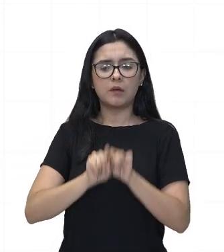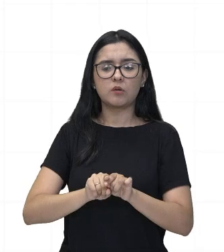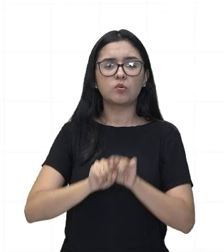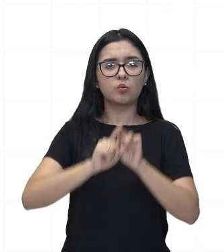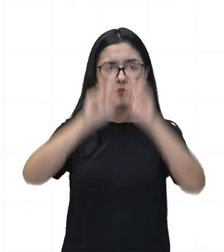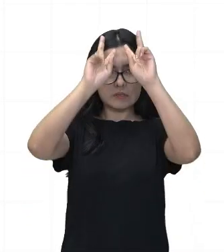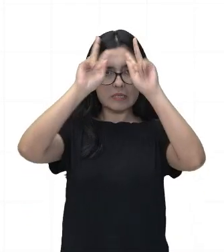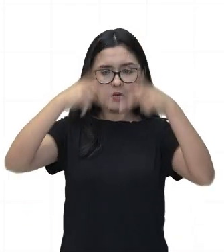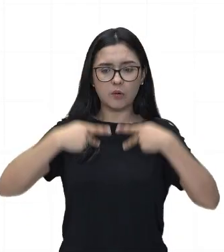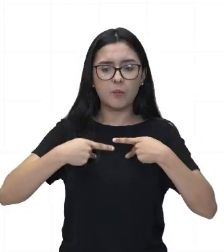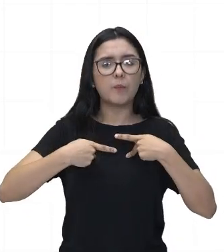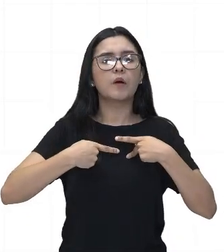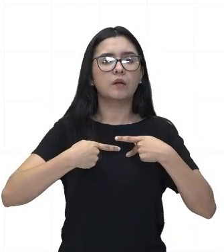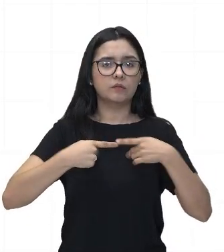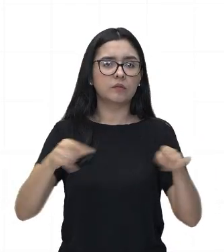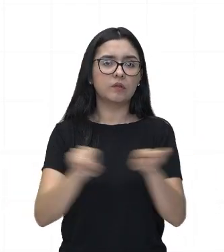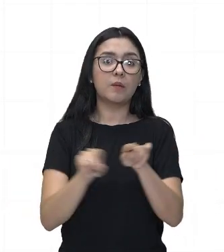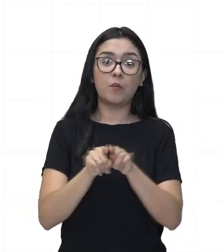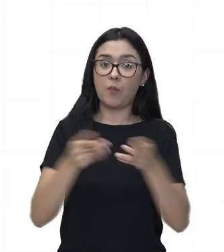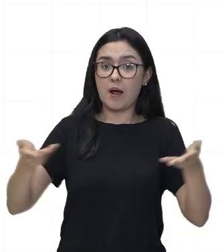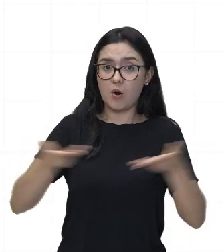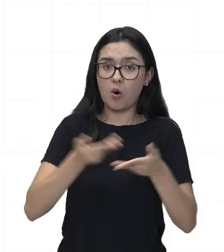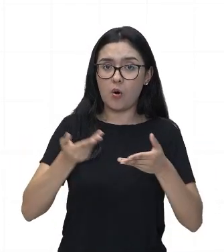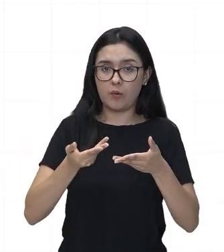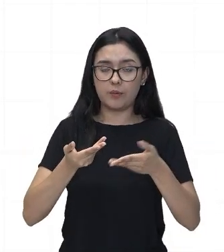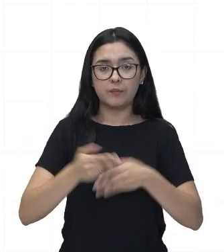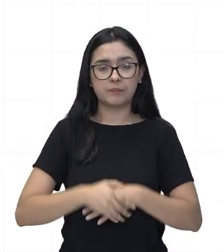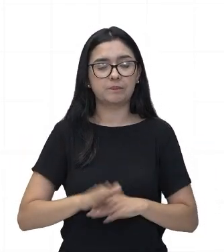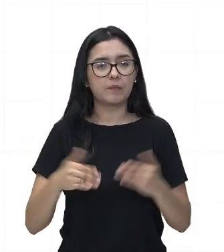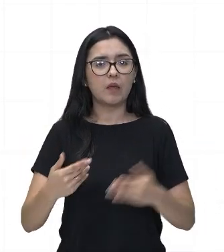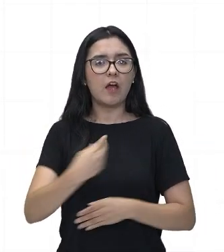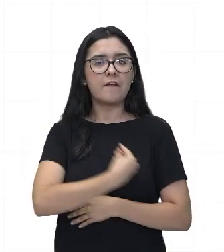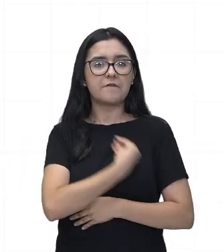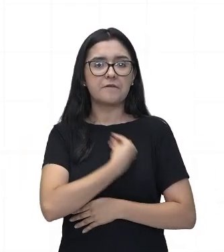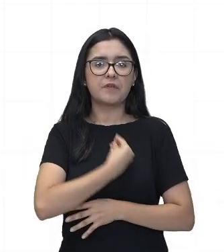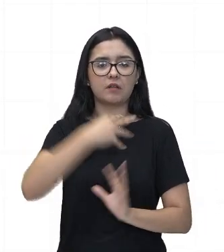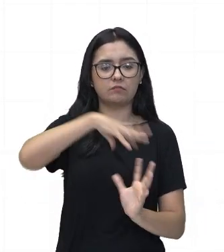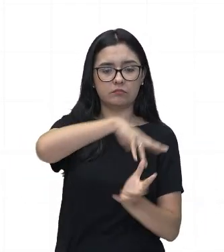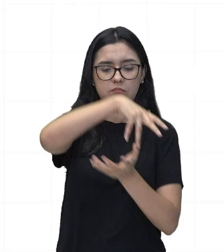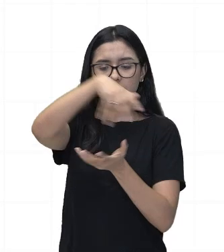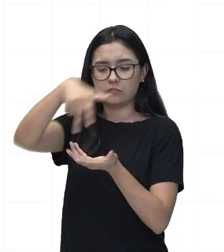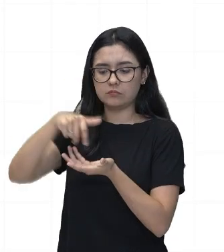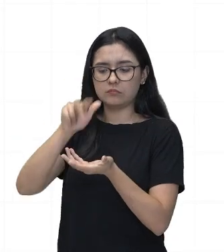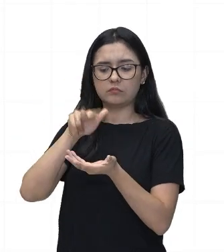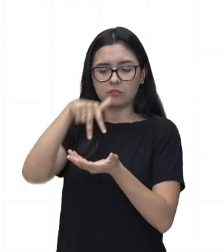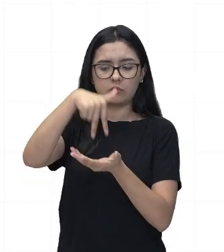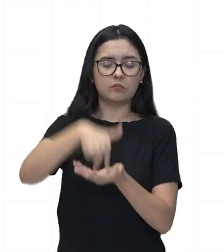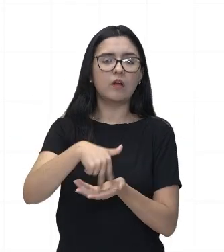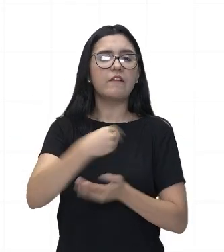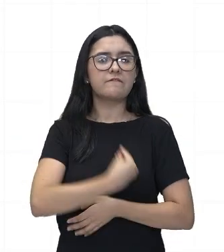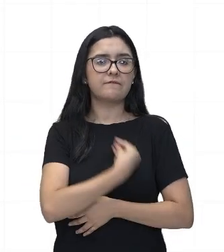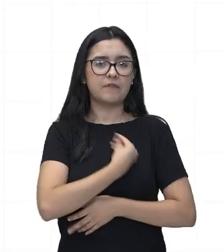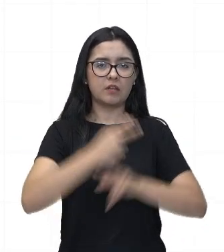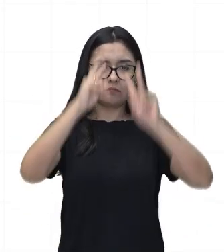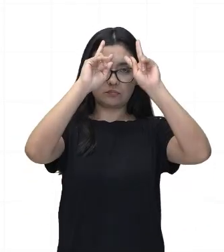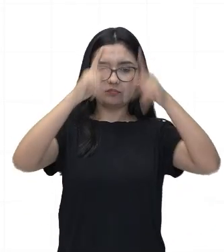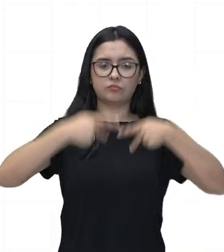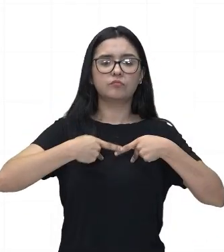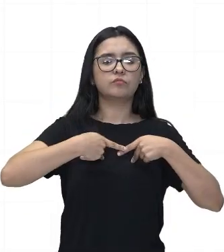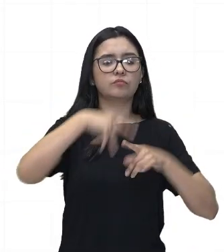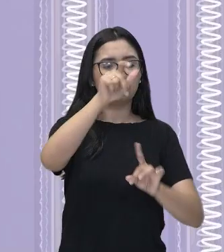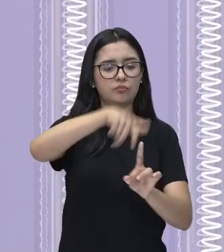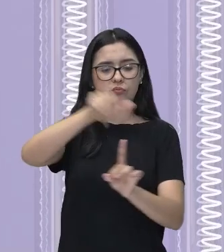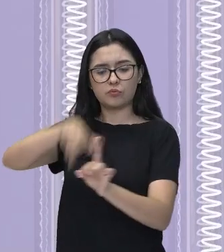humano, com o aqui e agora, com a vida terrena, com a vida material do ser humano, com o que